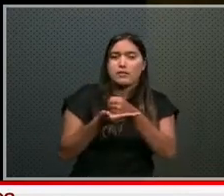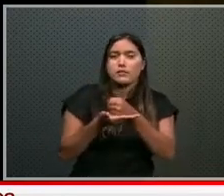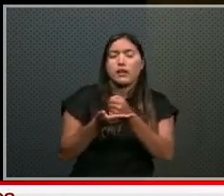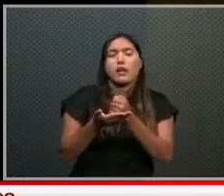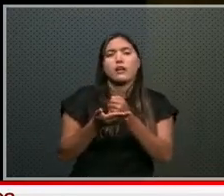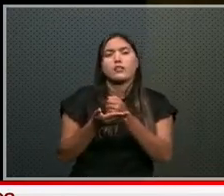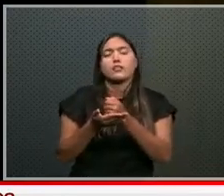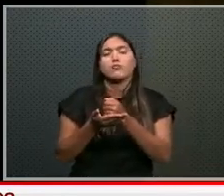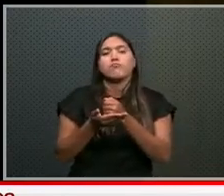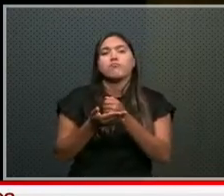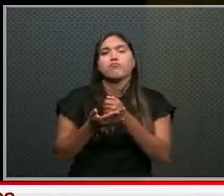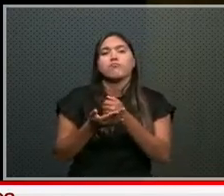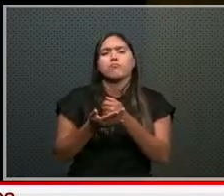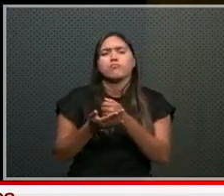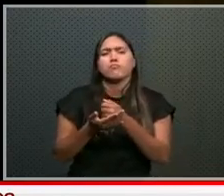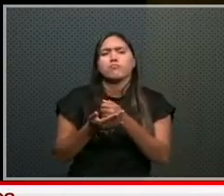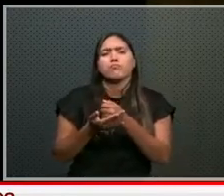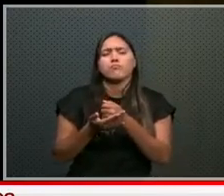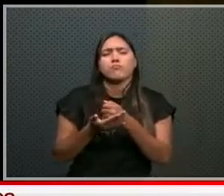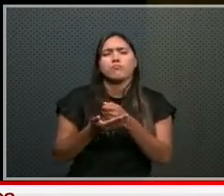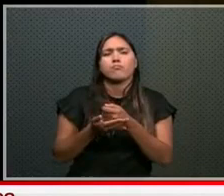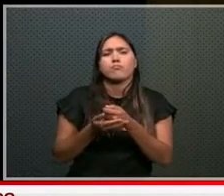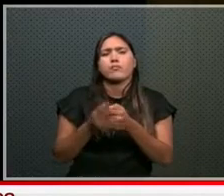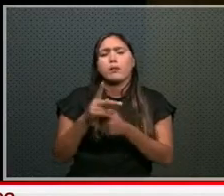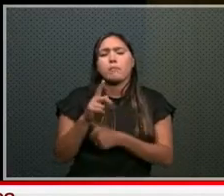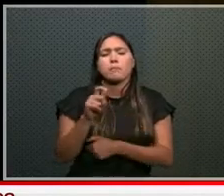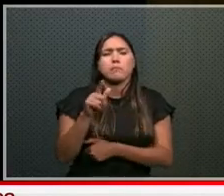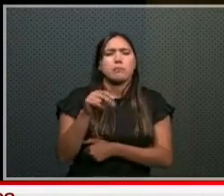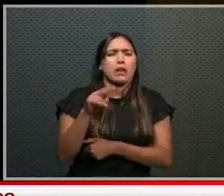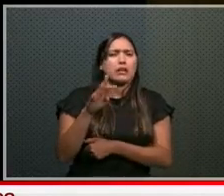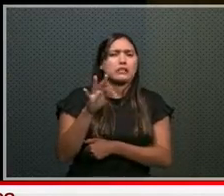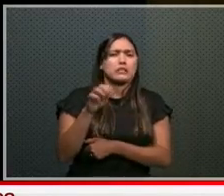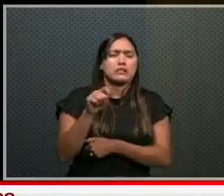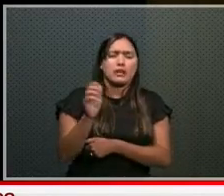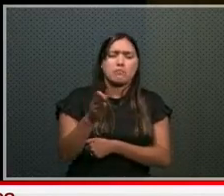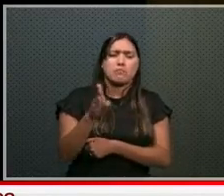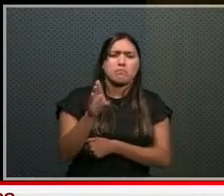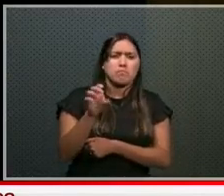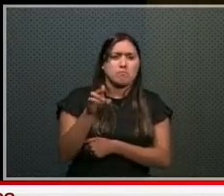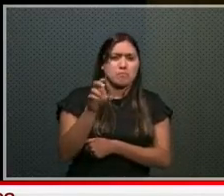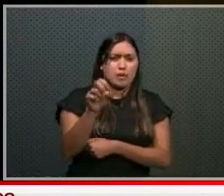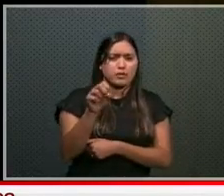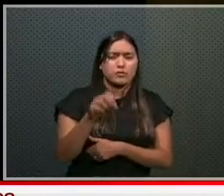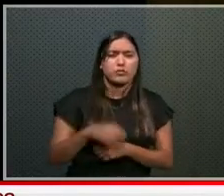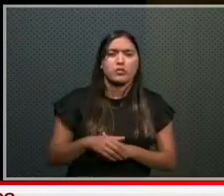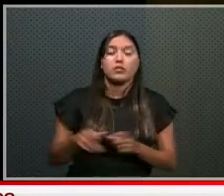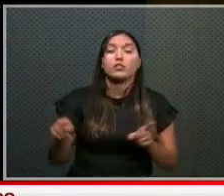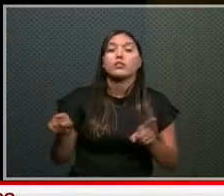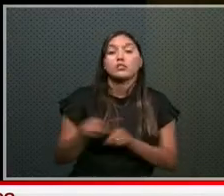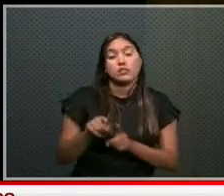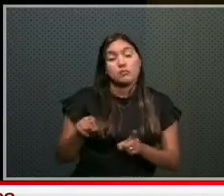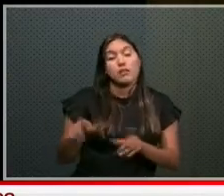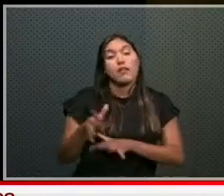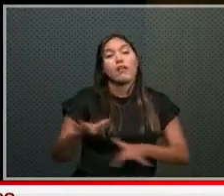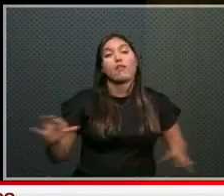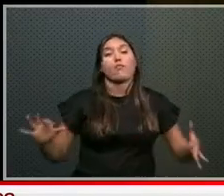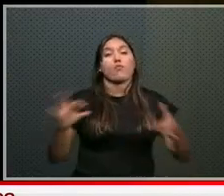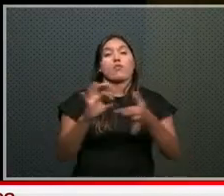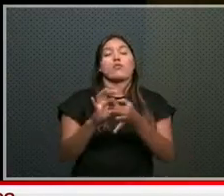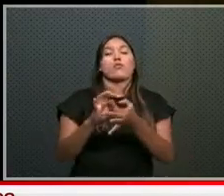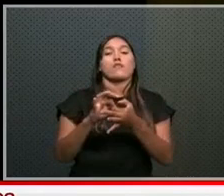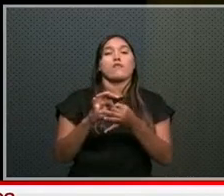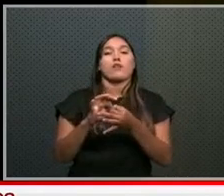mais recentemente a unidade tem também contribuído com a oferta de inovações na área de conectividade no Agro